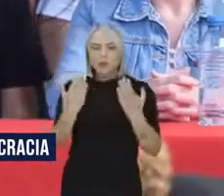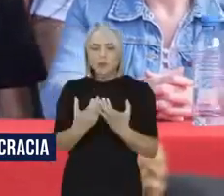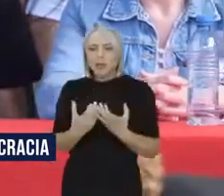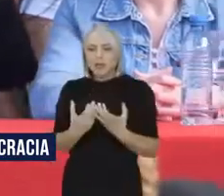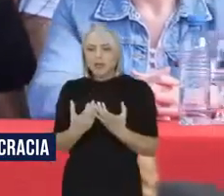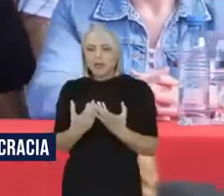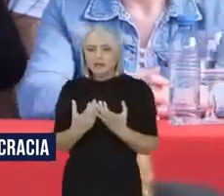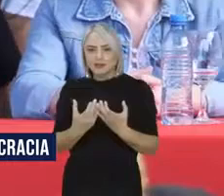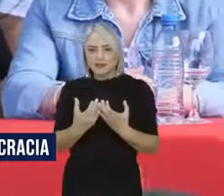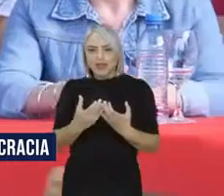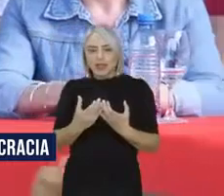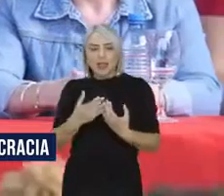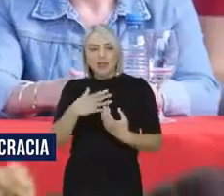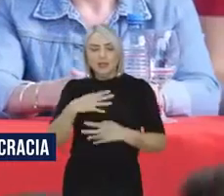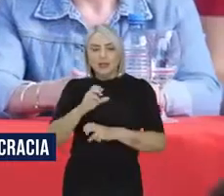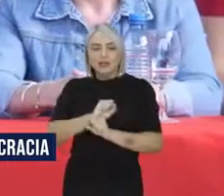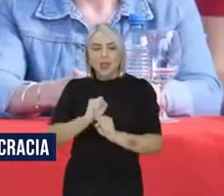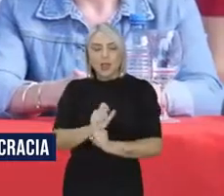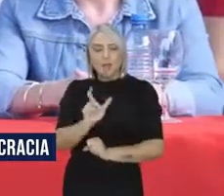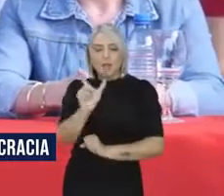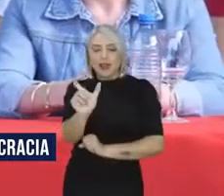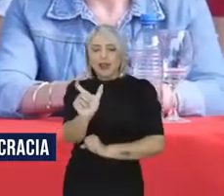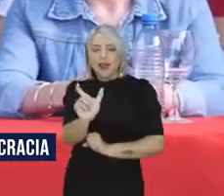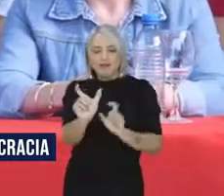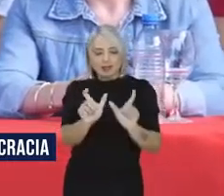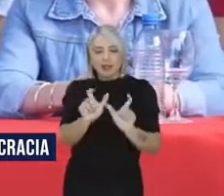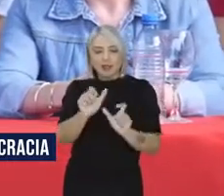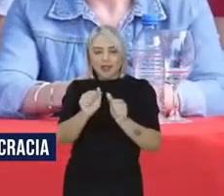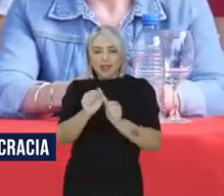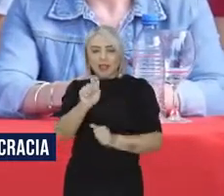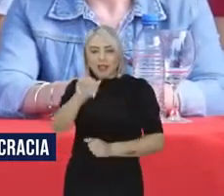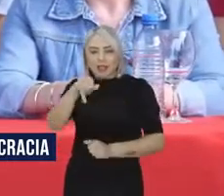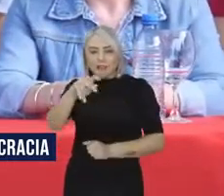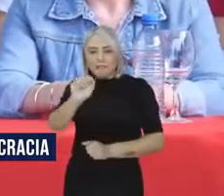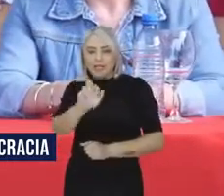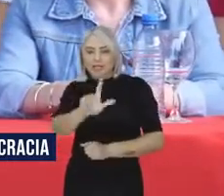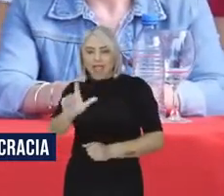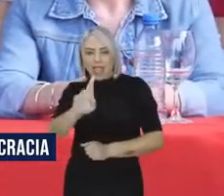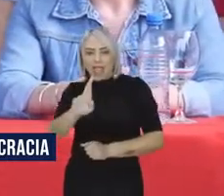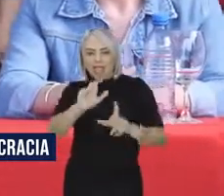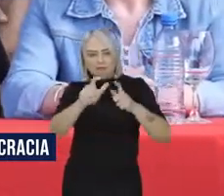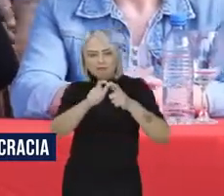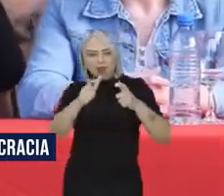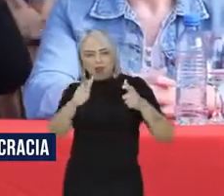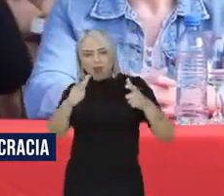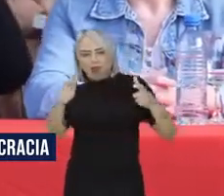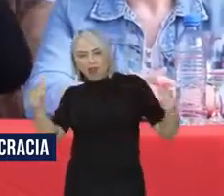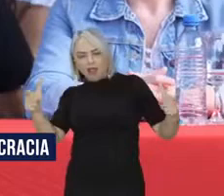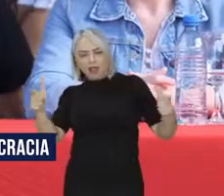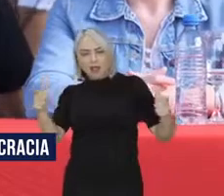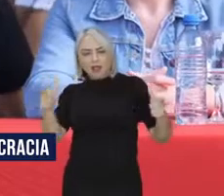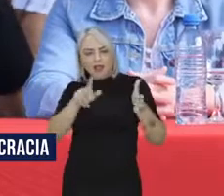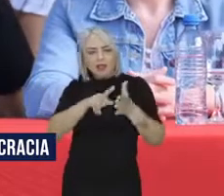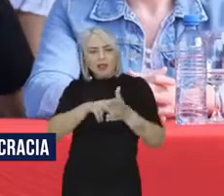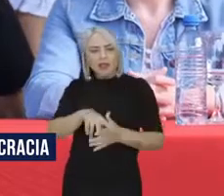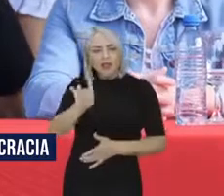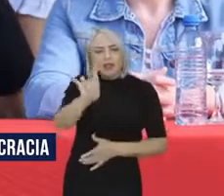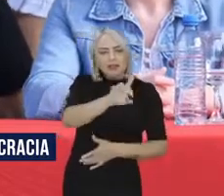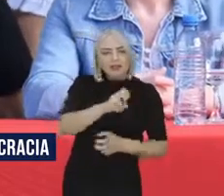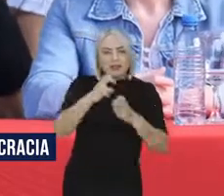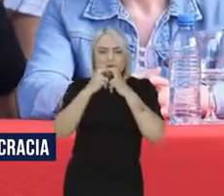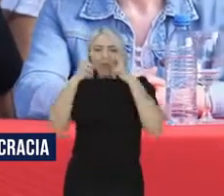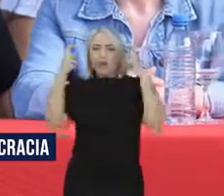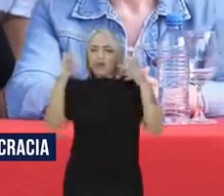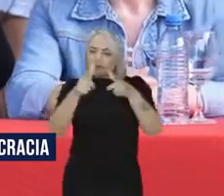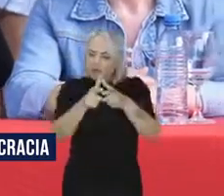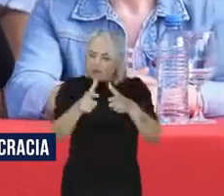né? Ampliar. Porque a gente não dá voz para ninguém. Todo mundo tem a sua própria voz e a gente só amplia essa voz da quebrada